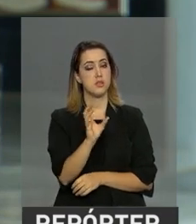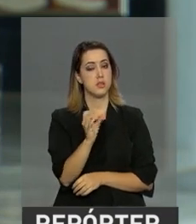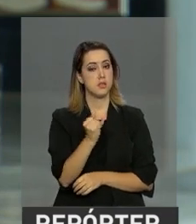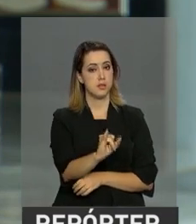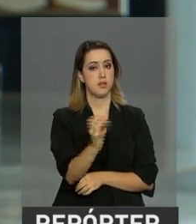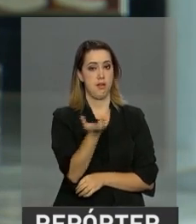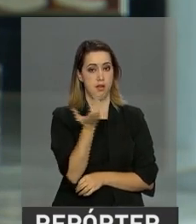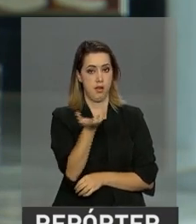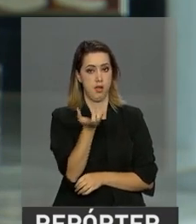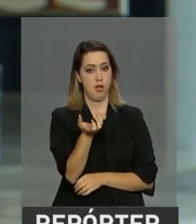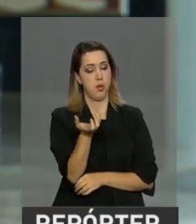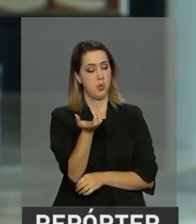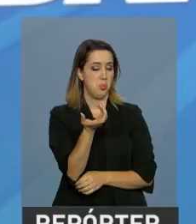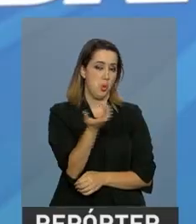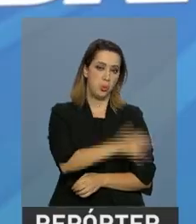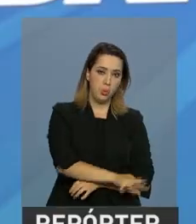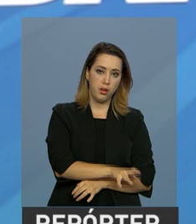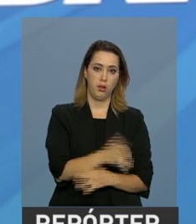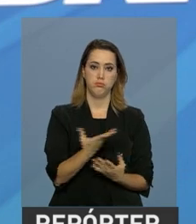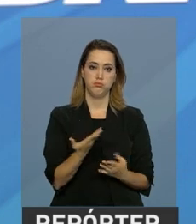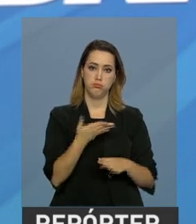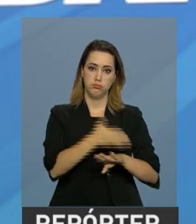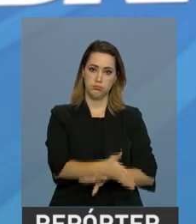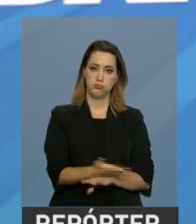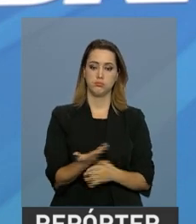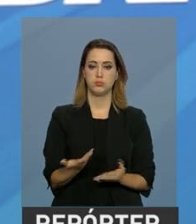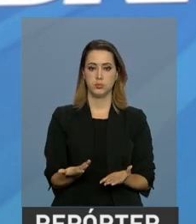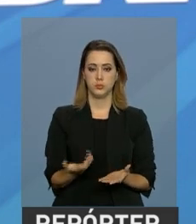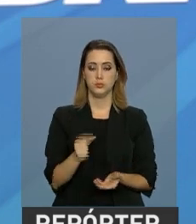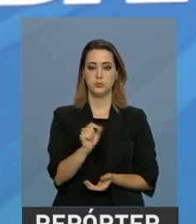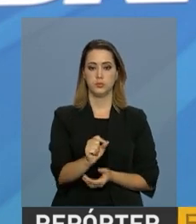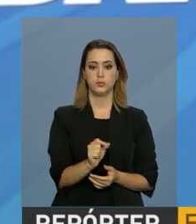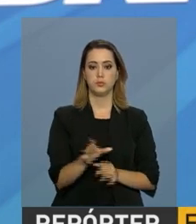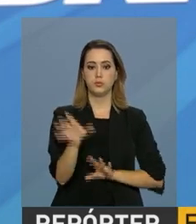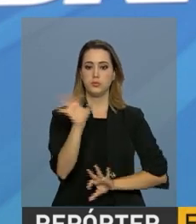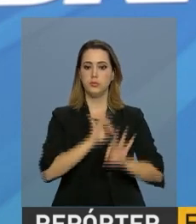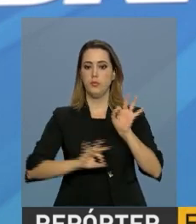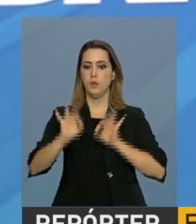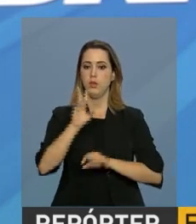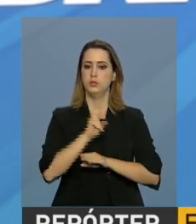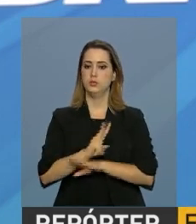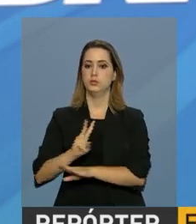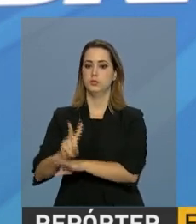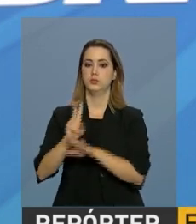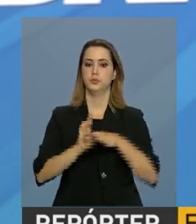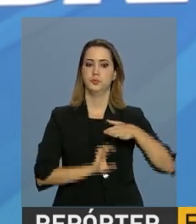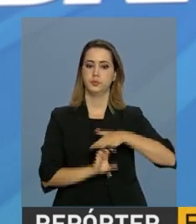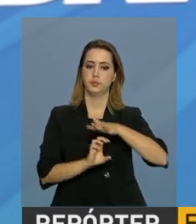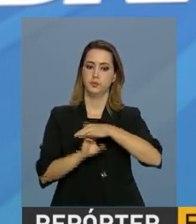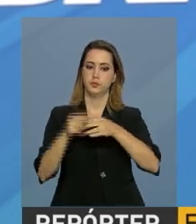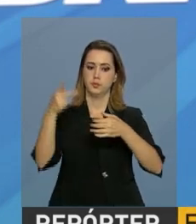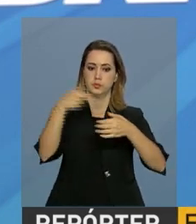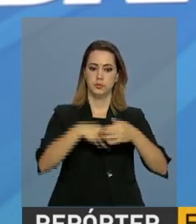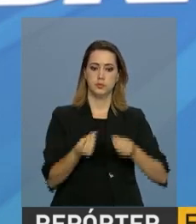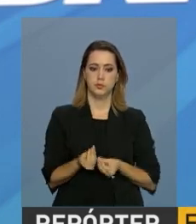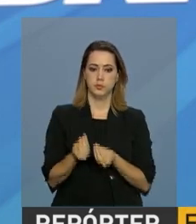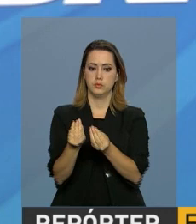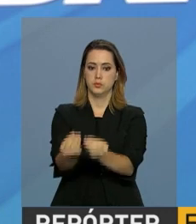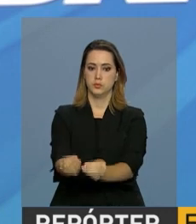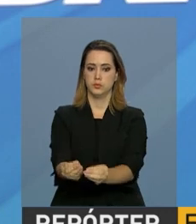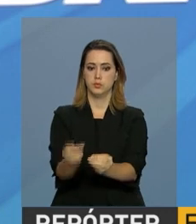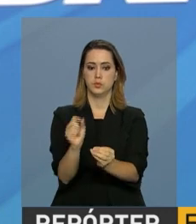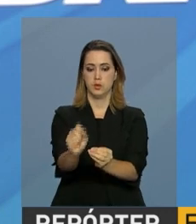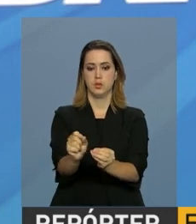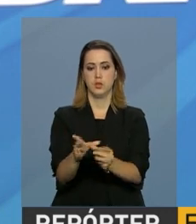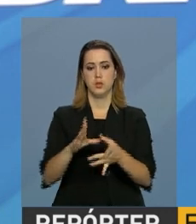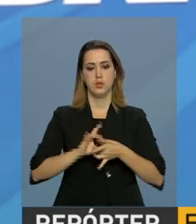quer ou não participar. Preservar e defender os interesses da Petrobras é dar a ela o